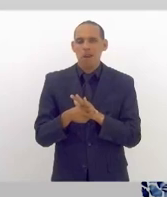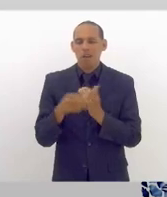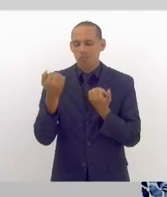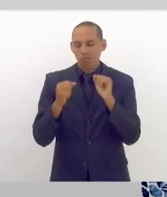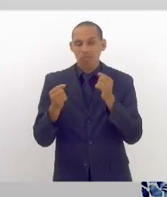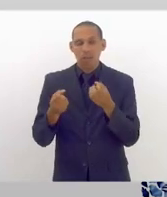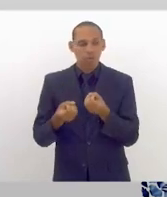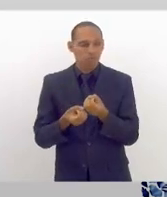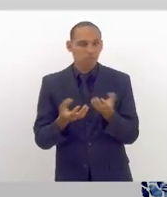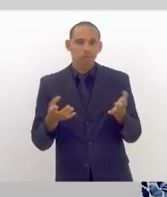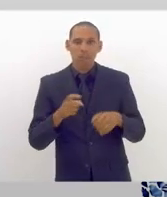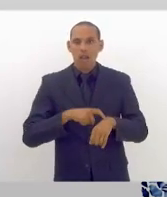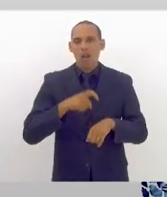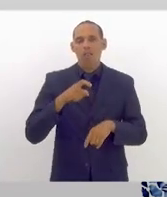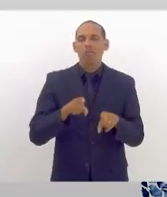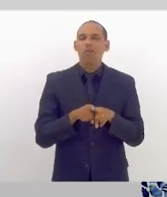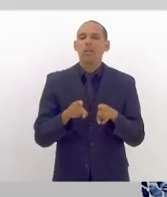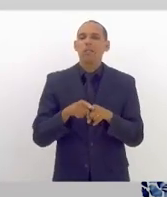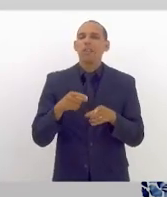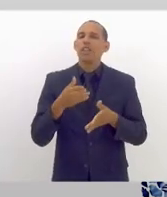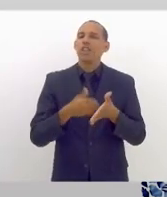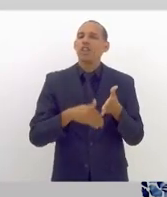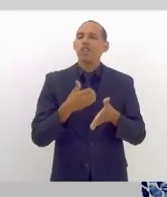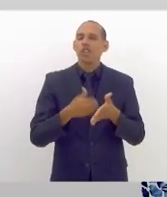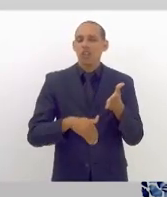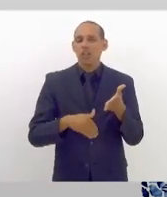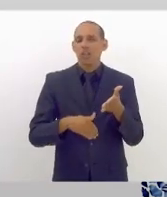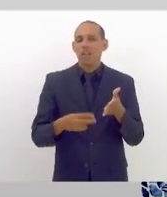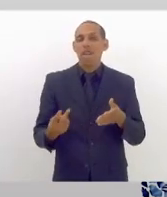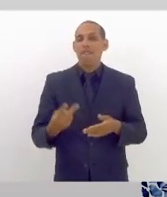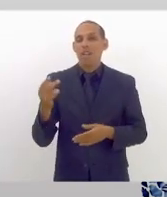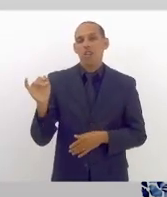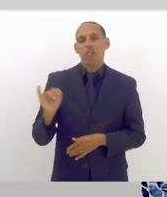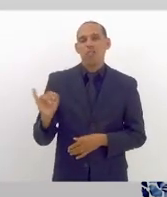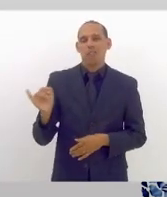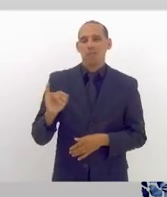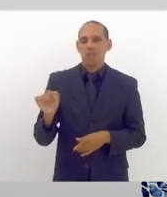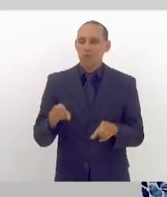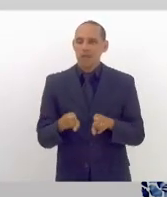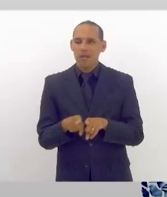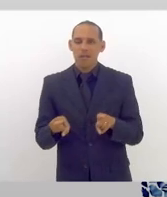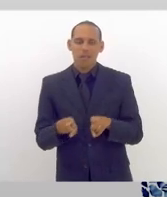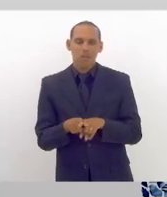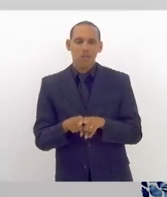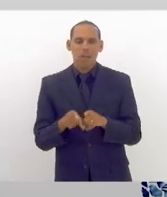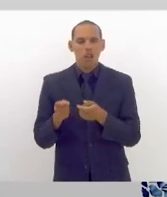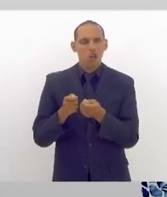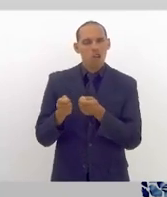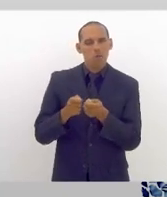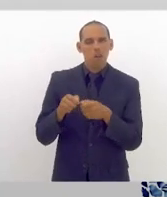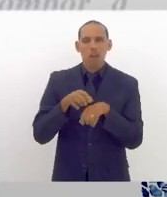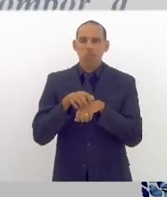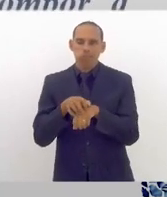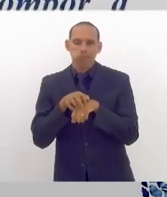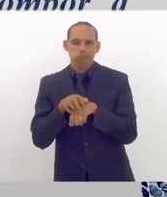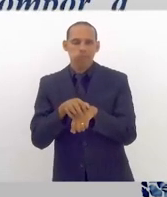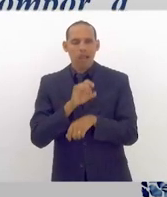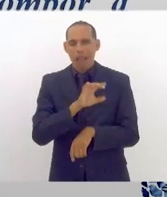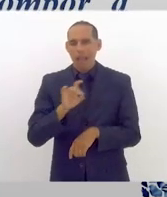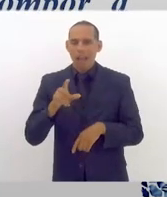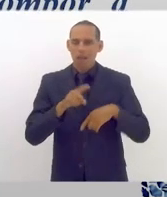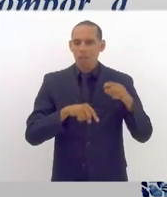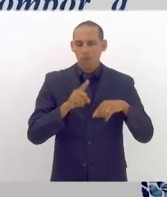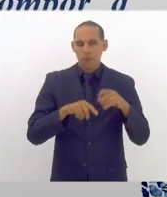por meio da dedução do valor dos Impostos sobre produtos e das margens de comércio transporte de cada operação de demanda pelos produtos continuando